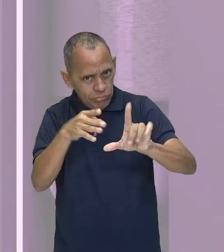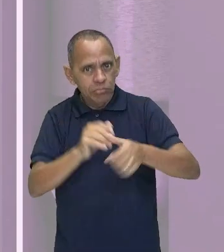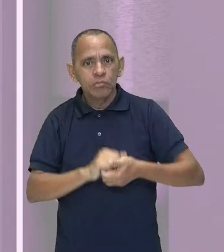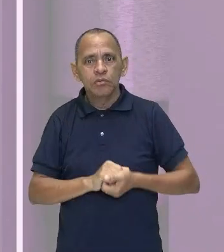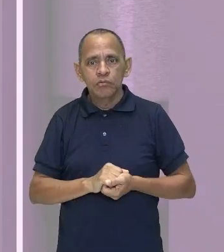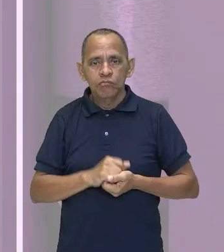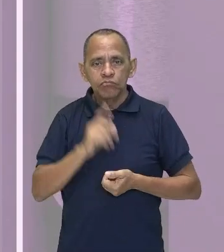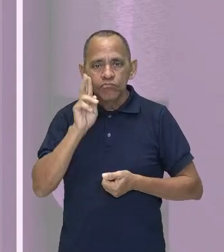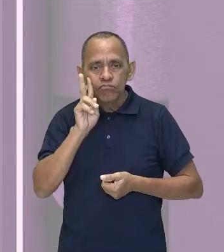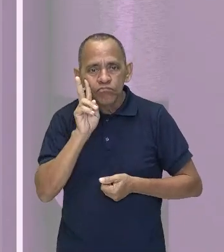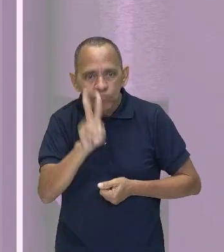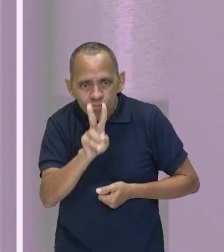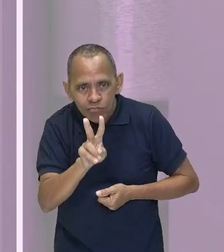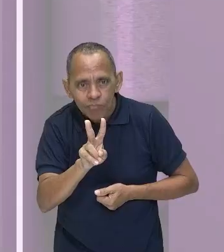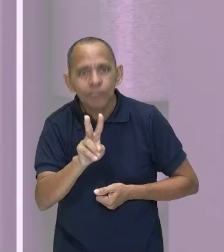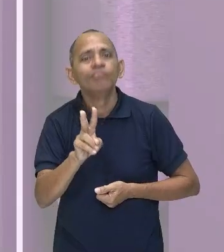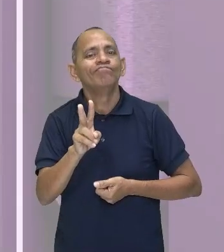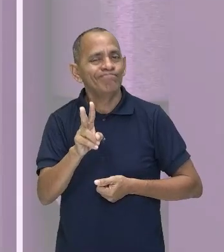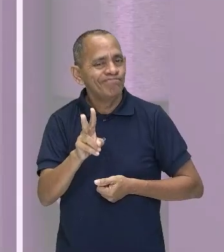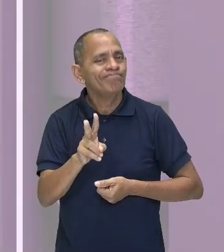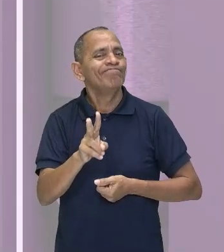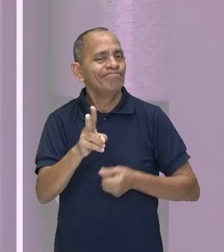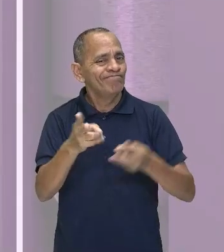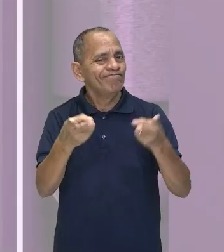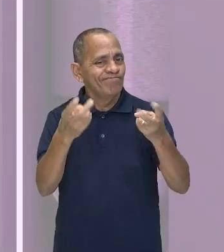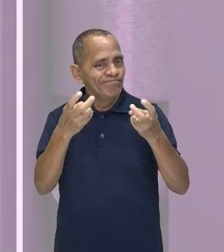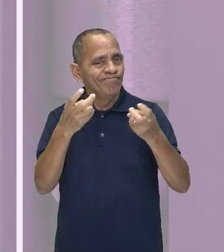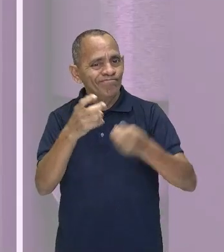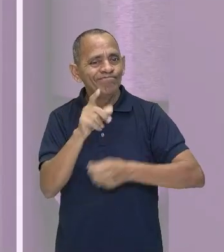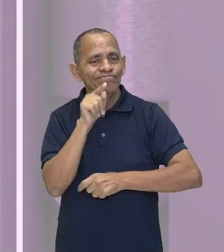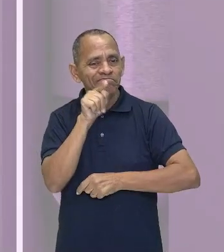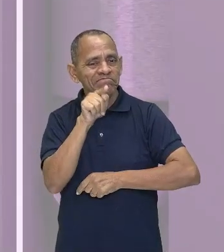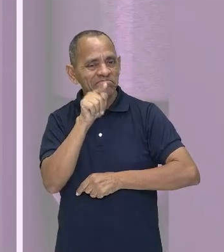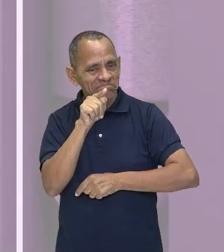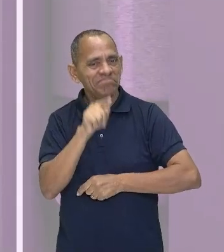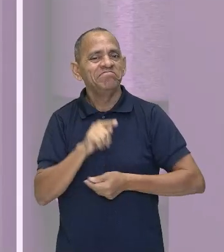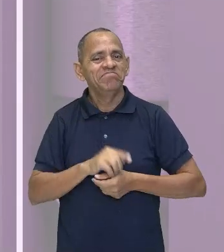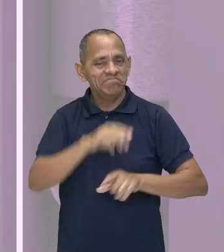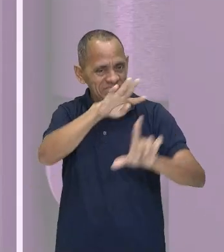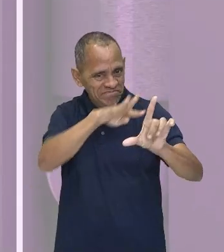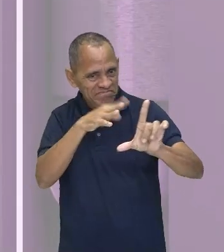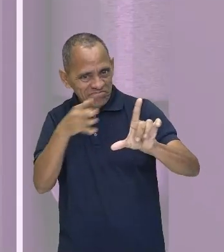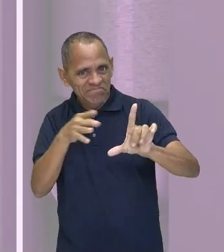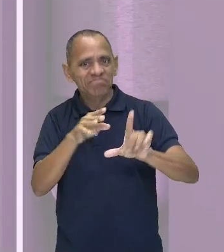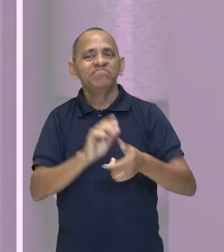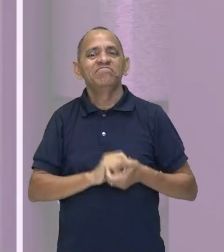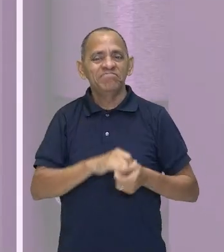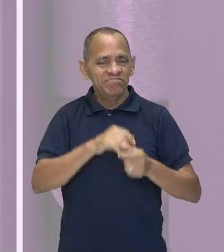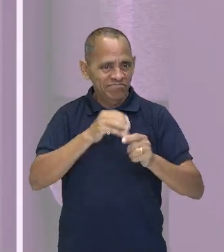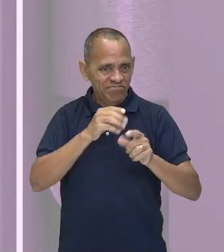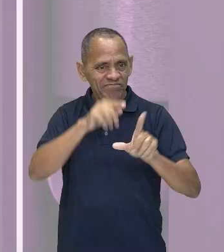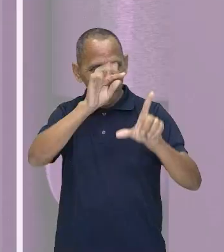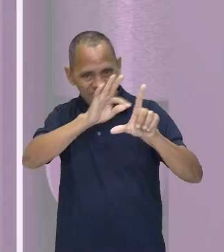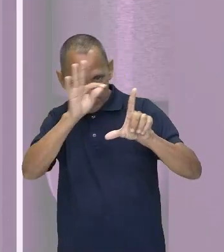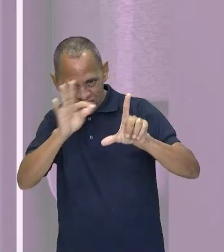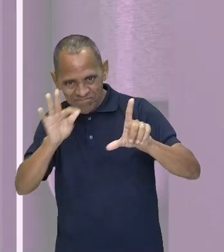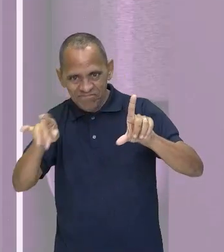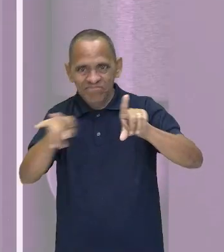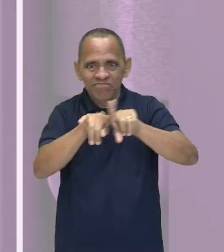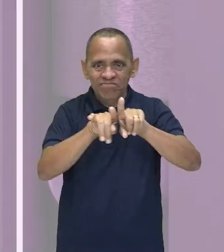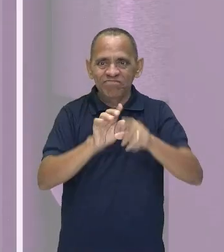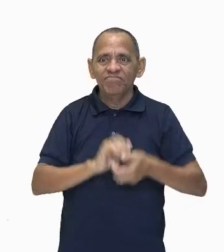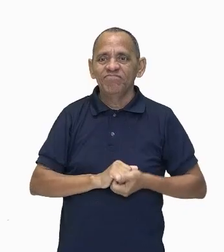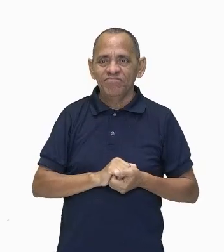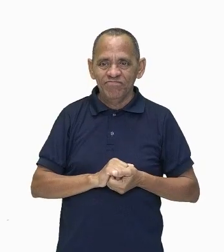vai olhar, vai bater o olho e vai reconhecer. Opa, isso aí é uma tabela de frequência. Porque geralmente as tabelas vão ser apresentadas dessa forma que está na nossa